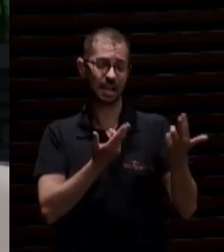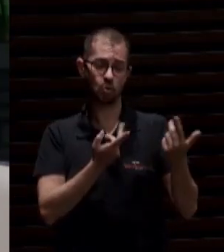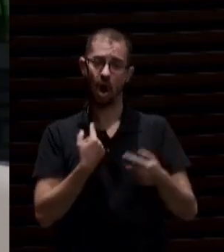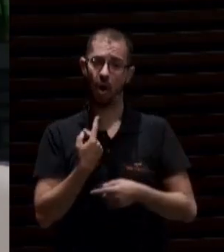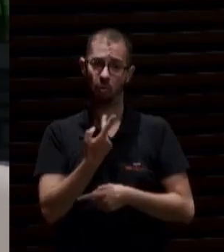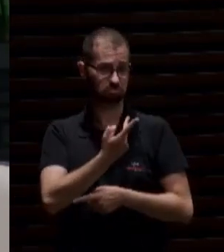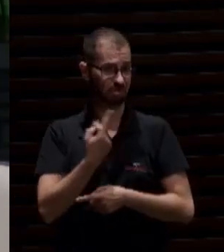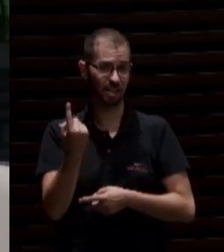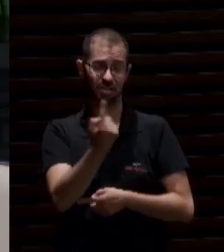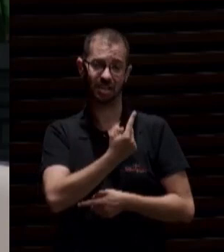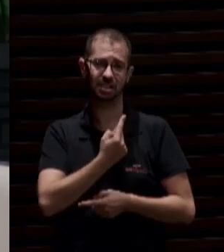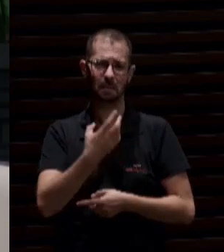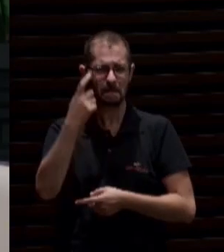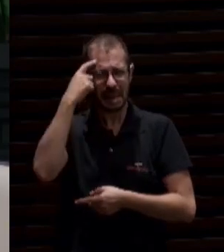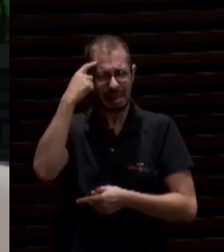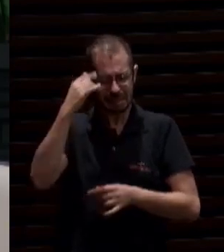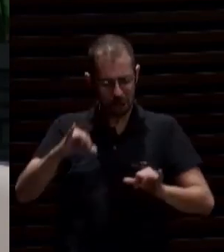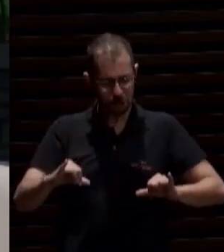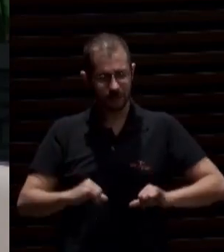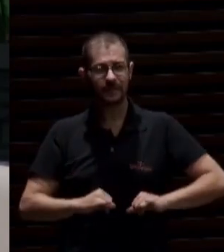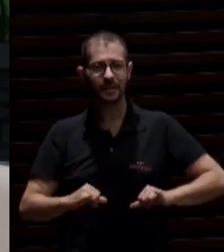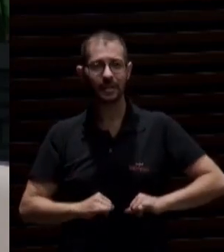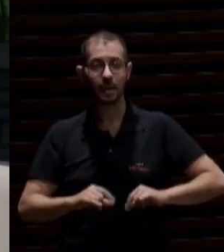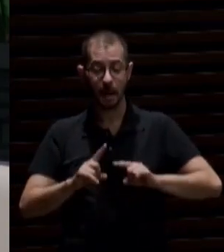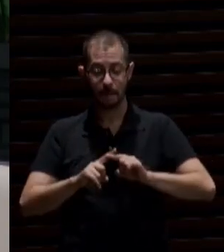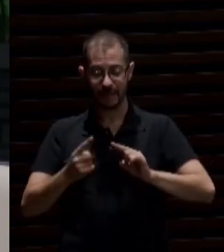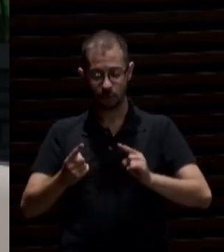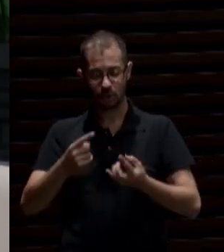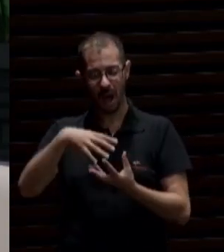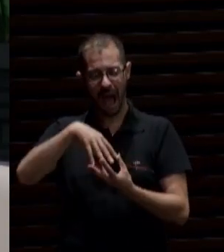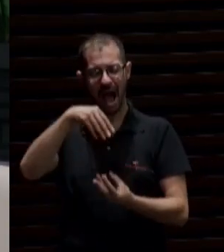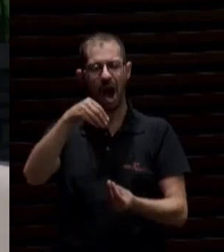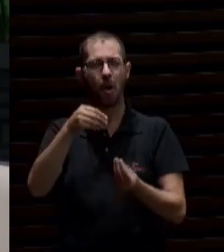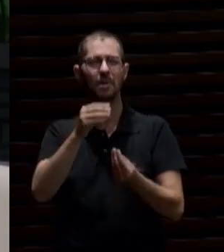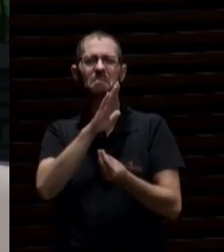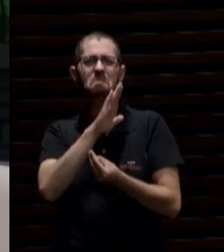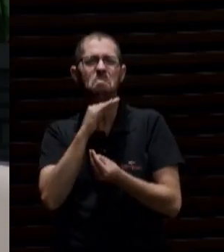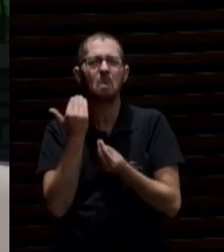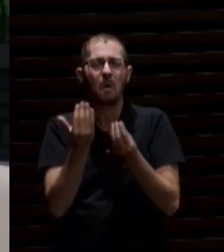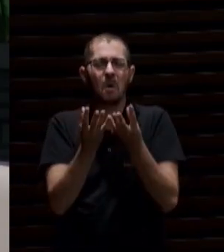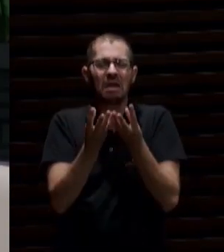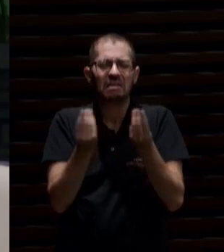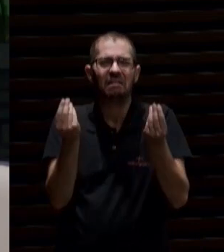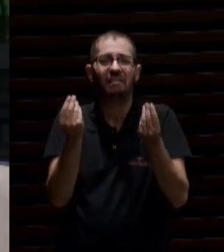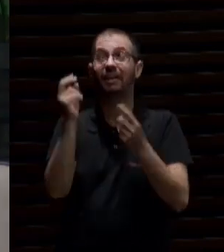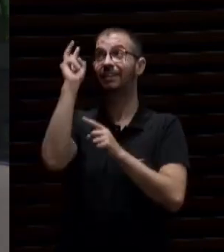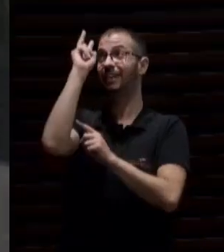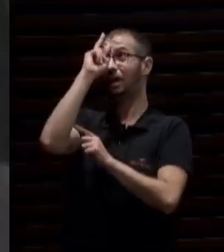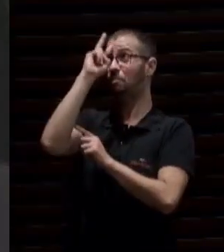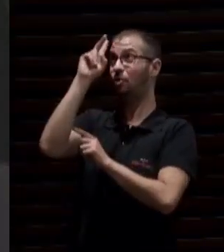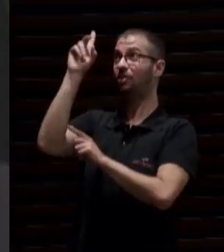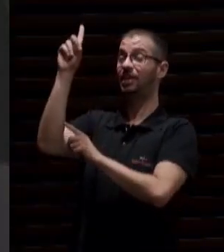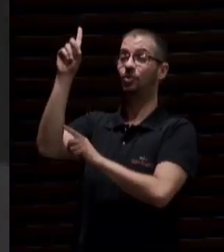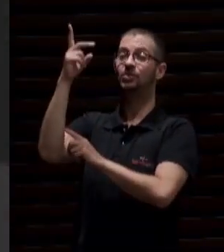meio a tanto sofrimento. Porém, quando a alma dele desfalecia, ele se lembrou do Senhor e a sua